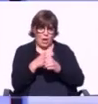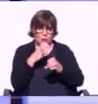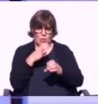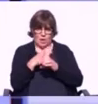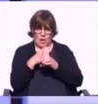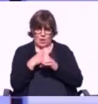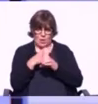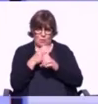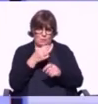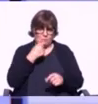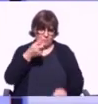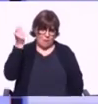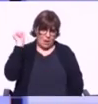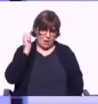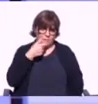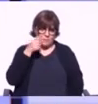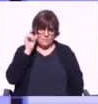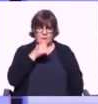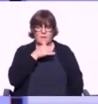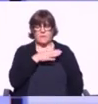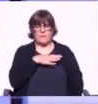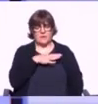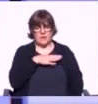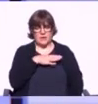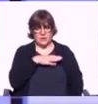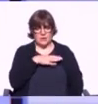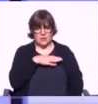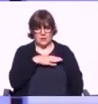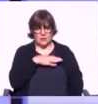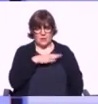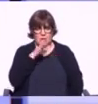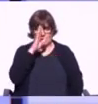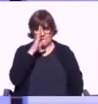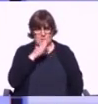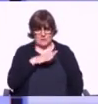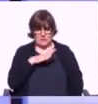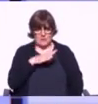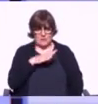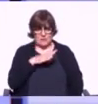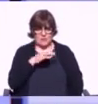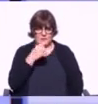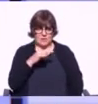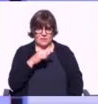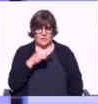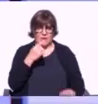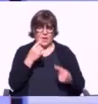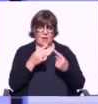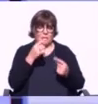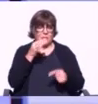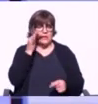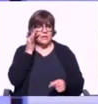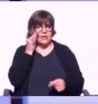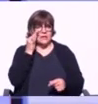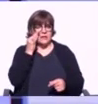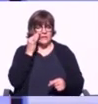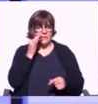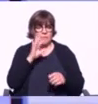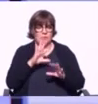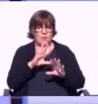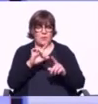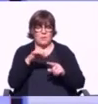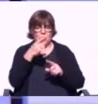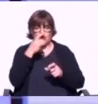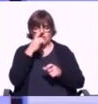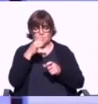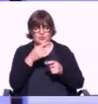Ao autocarro do Benfica, que se sabe, embora tivesse havido algumas tentativas de empurrar aquilo para outras